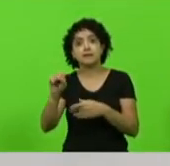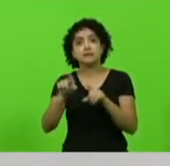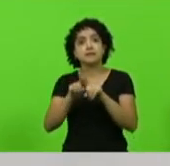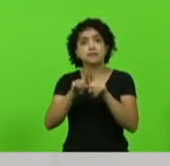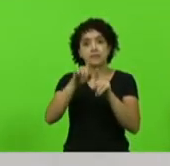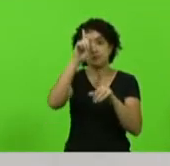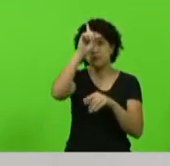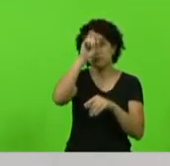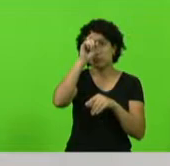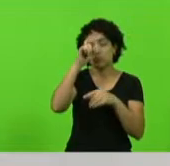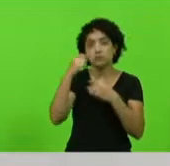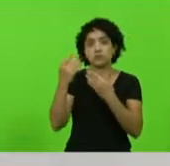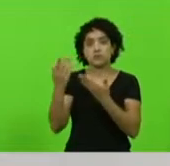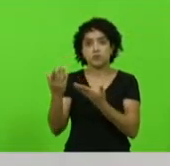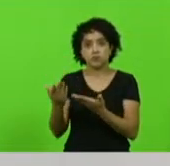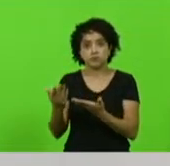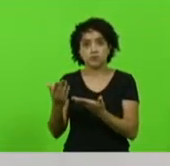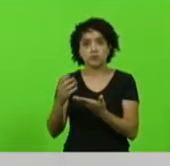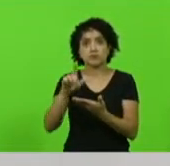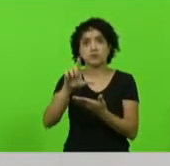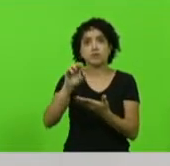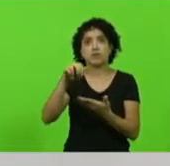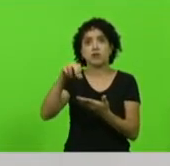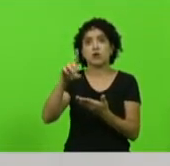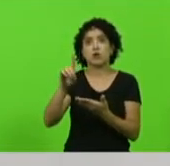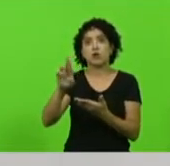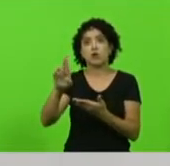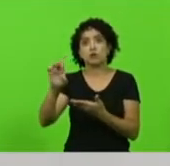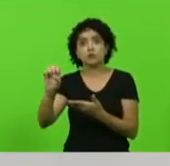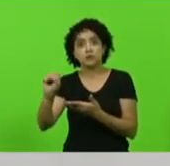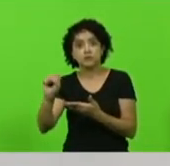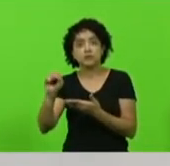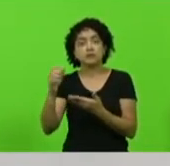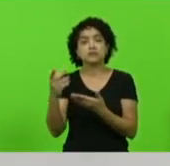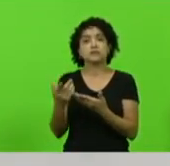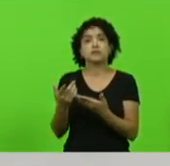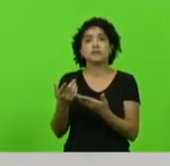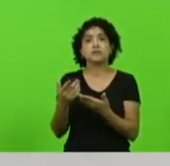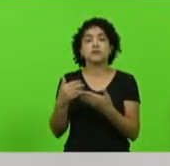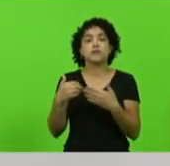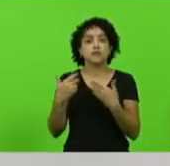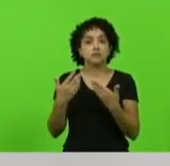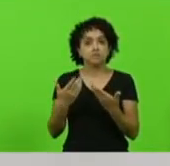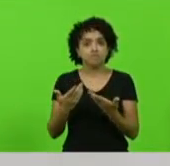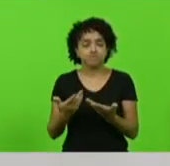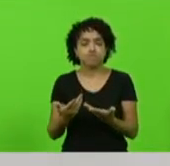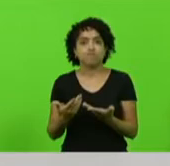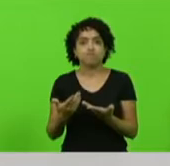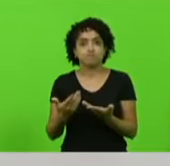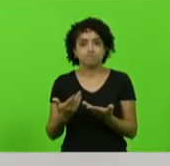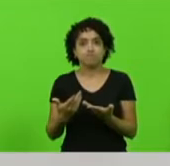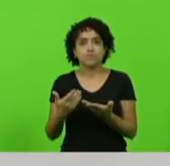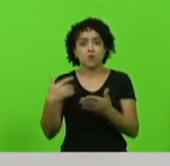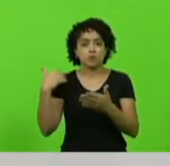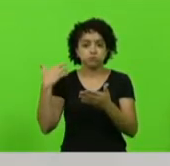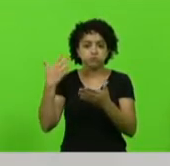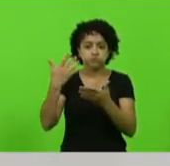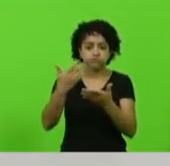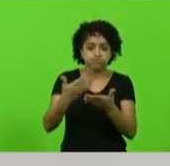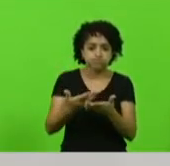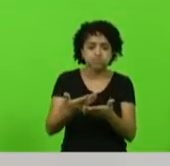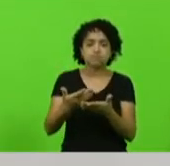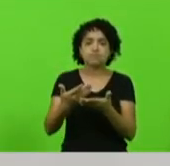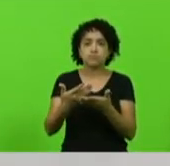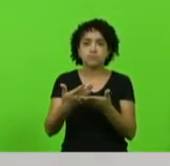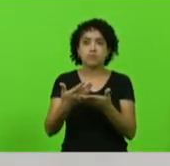Thomas Hospital, em Londres. Então, é algo... É uma trajetória incomum a